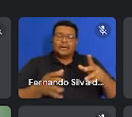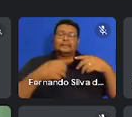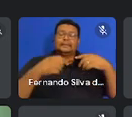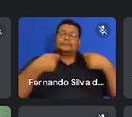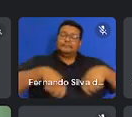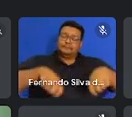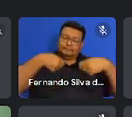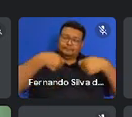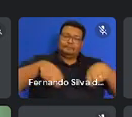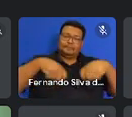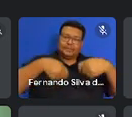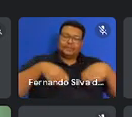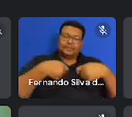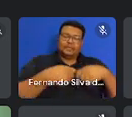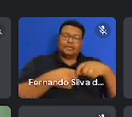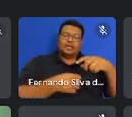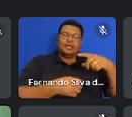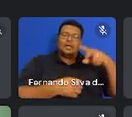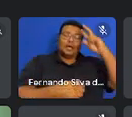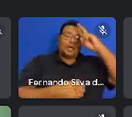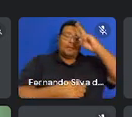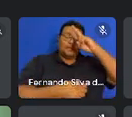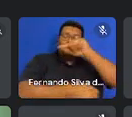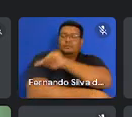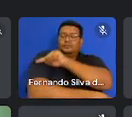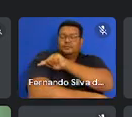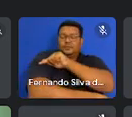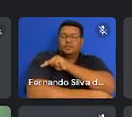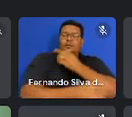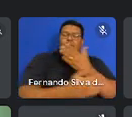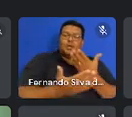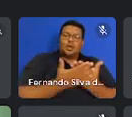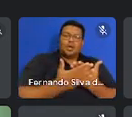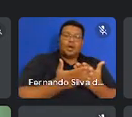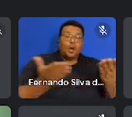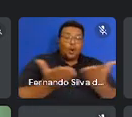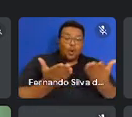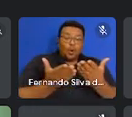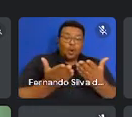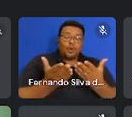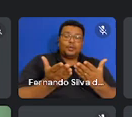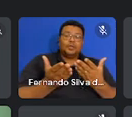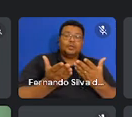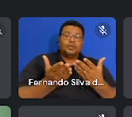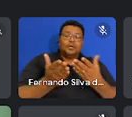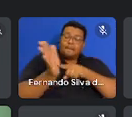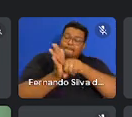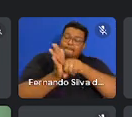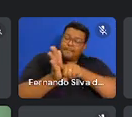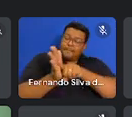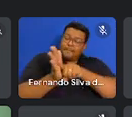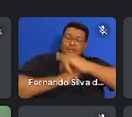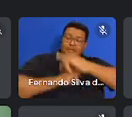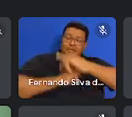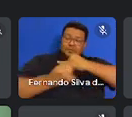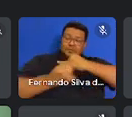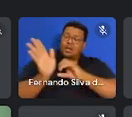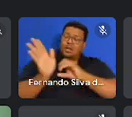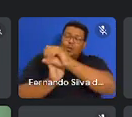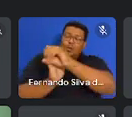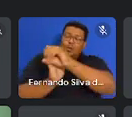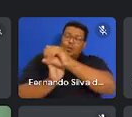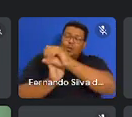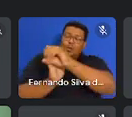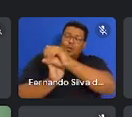aulas lá da sétima série. Só que hoje você joga no Google, ele traz tudo. Se jogar videoaula no YouTube,